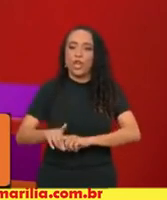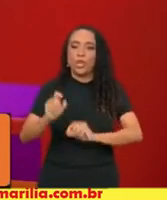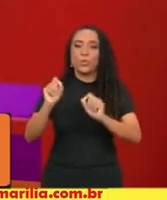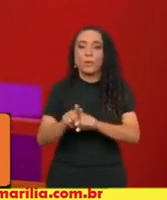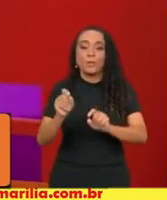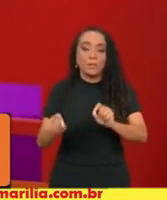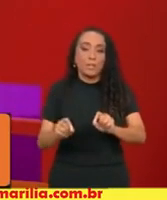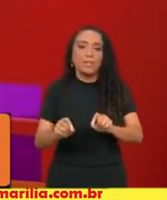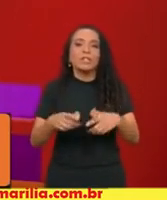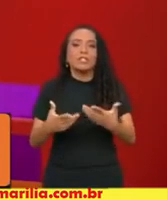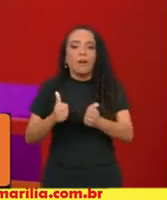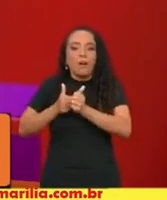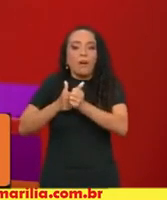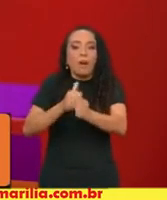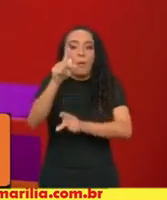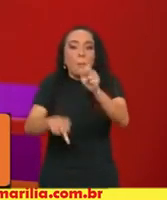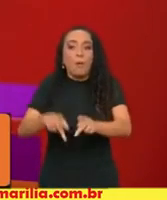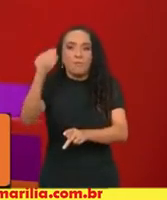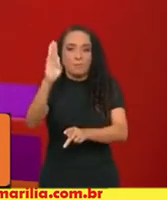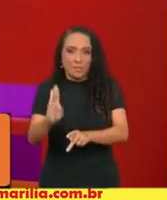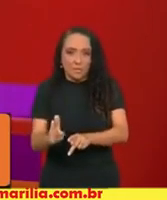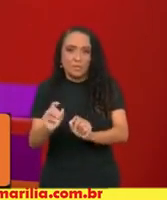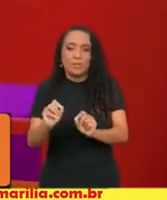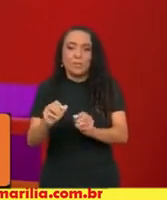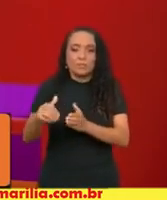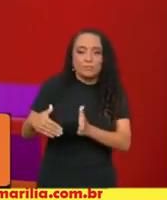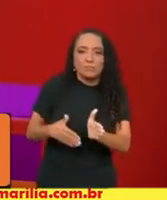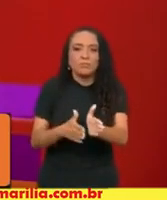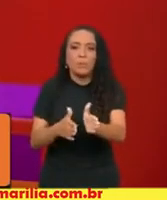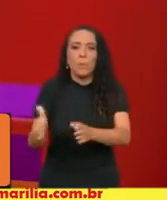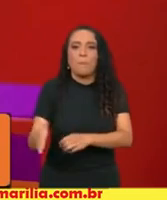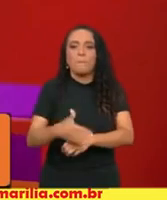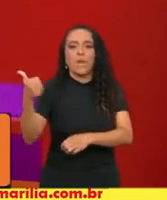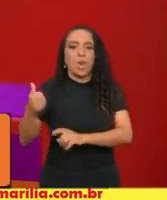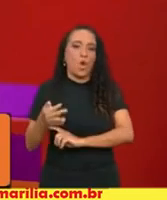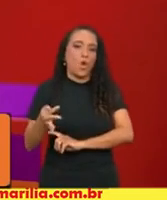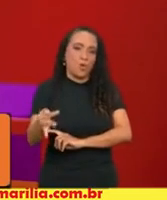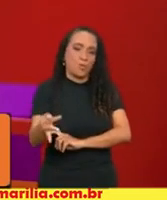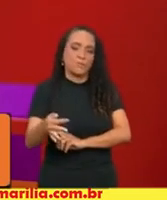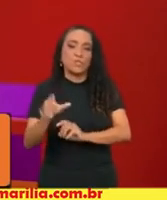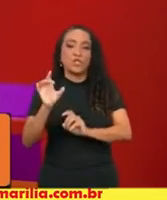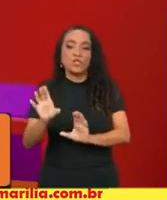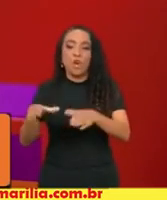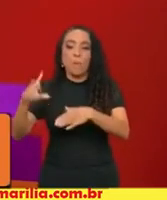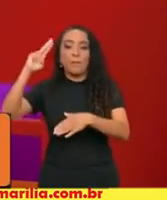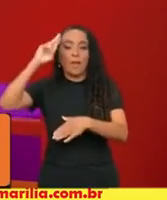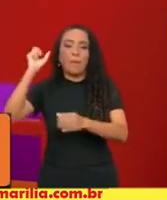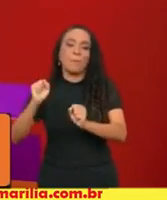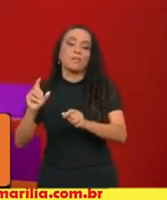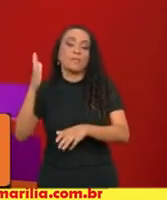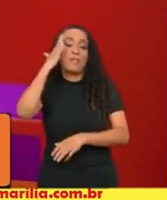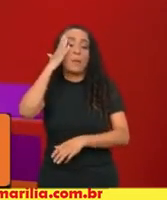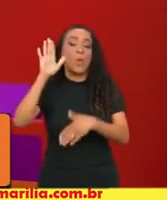mesmo tempo, de guiar o povo brasileiro rumo a seu melhor destino possível. E só os militares poderiam saber qual é o